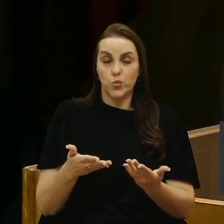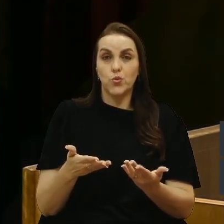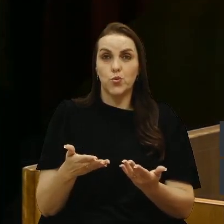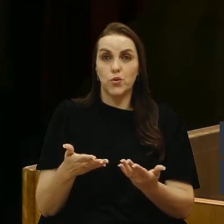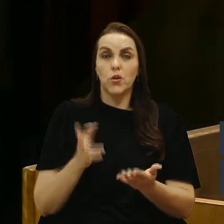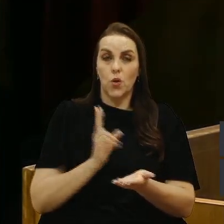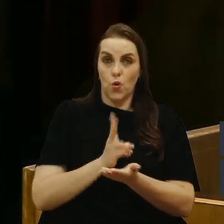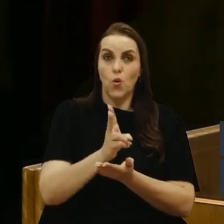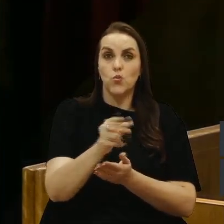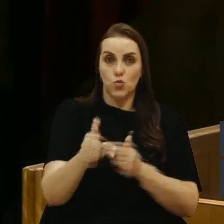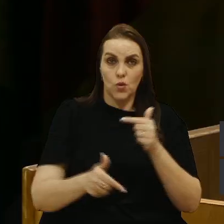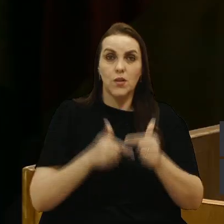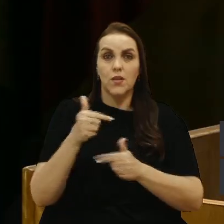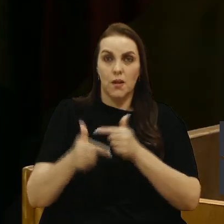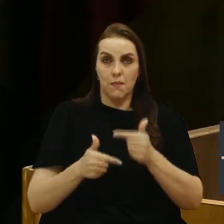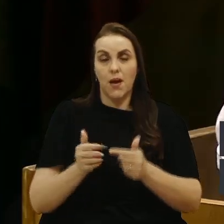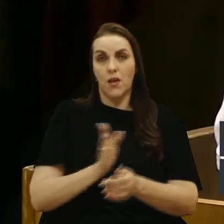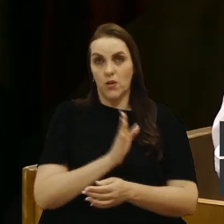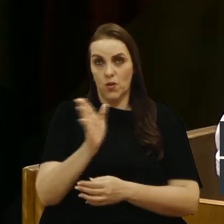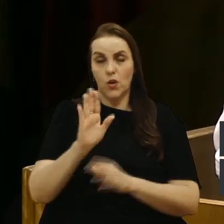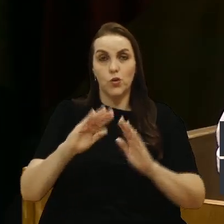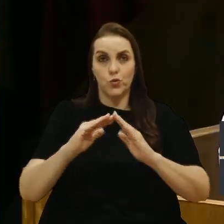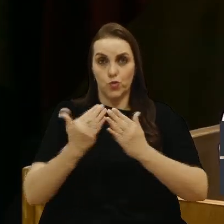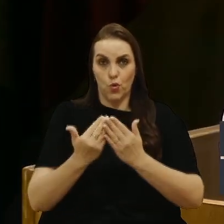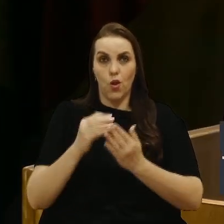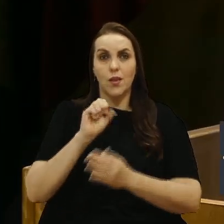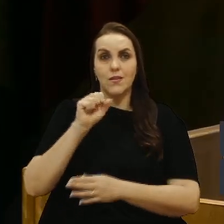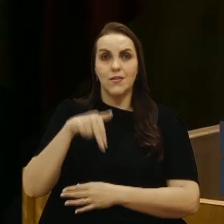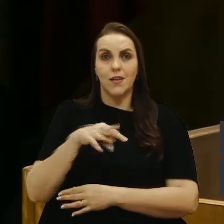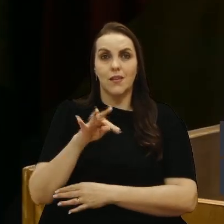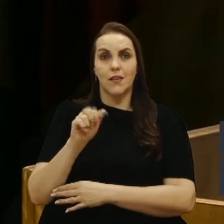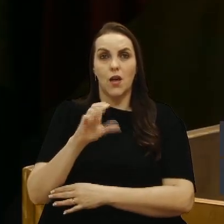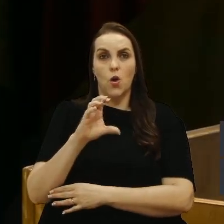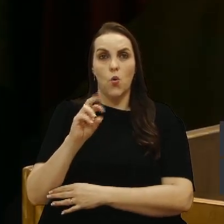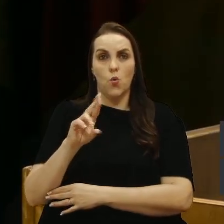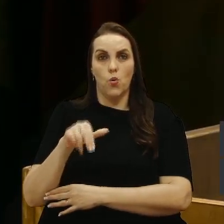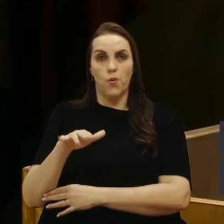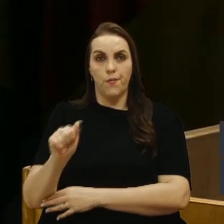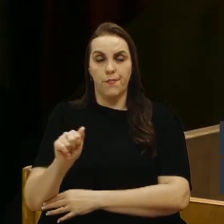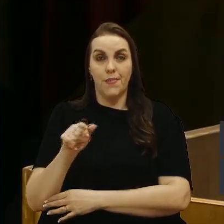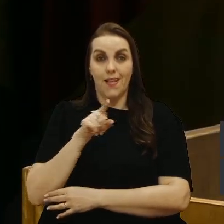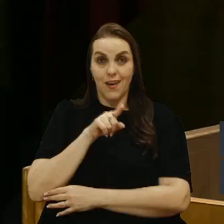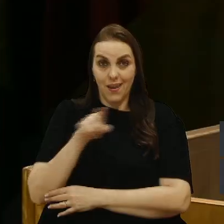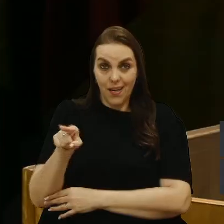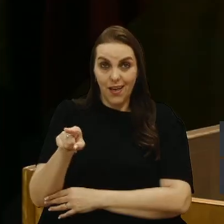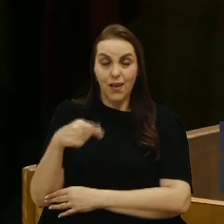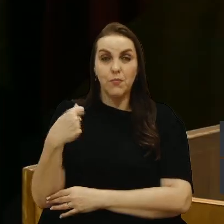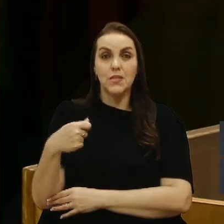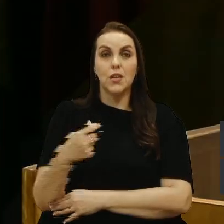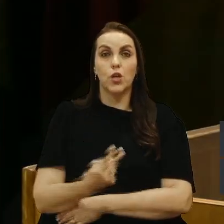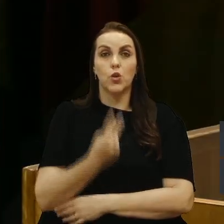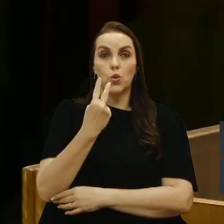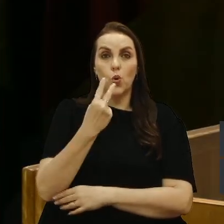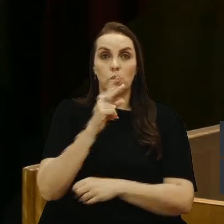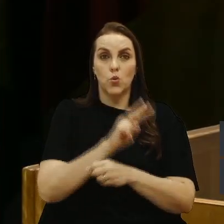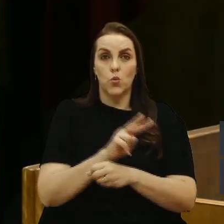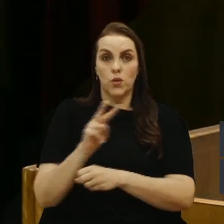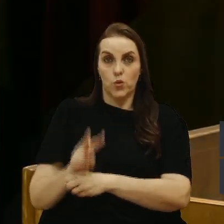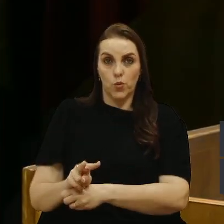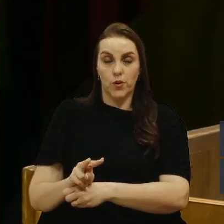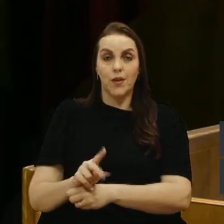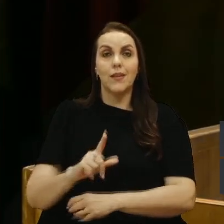mantém ainda outra matrícula ativa no Colégio Santa Corona. Lá precisaria de 2 cuidadores, porque nós